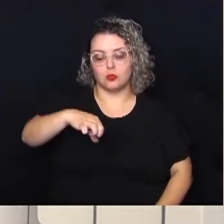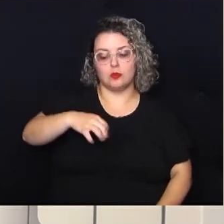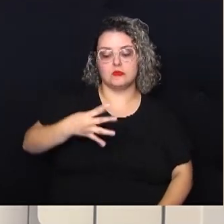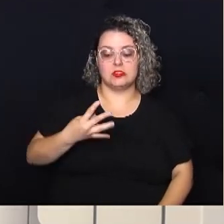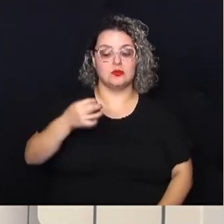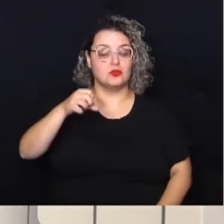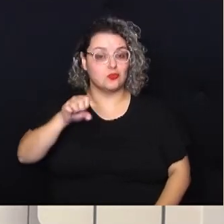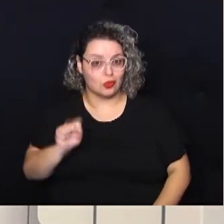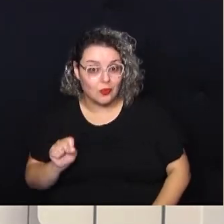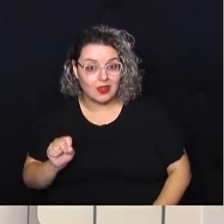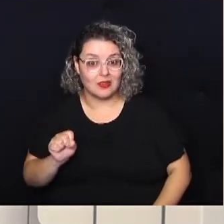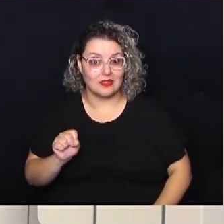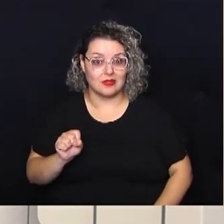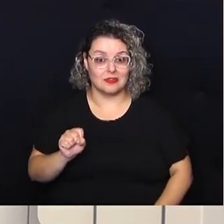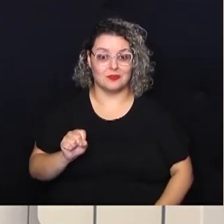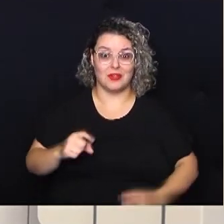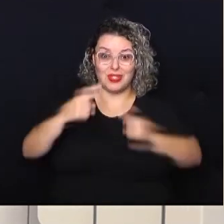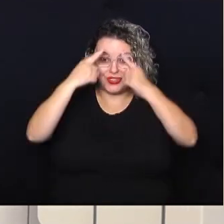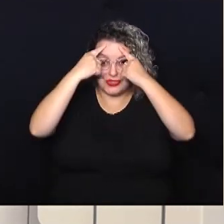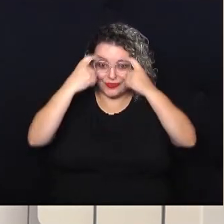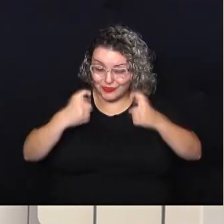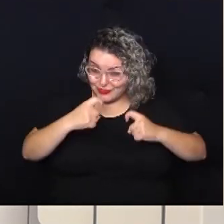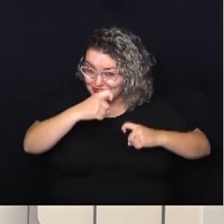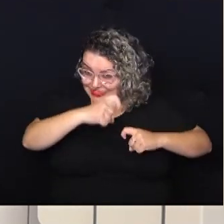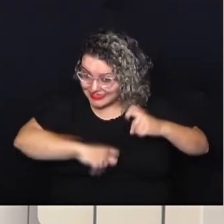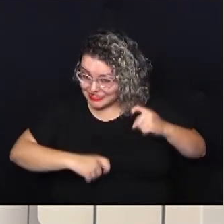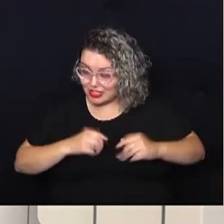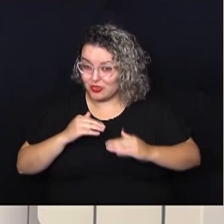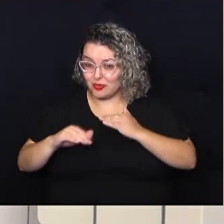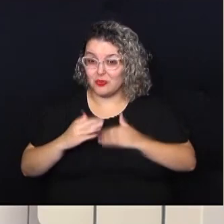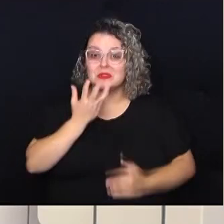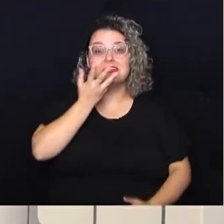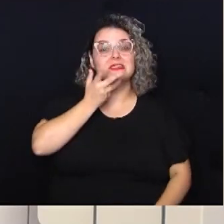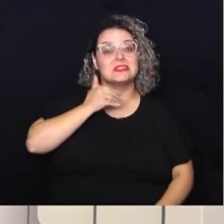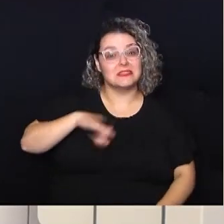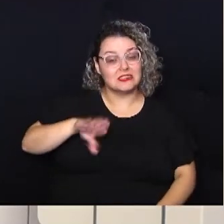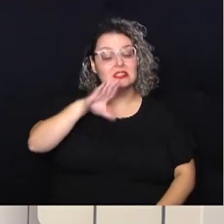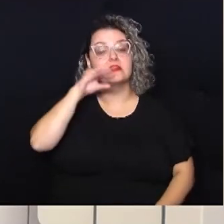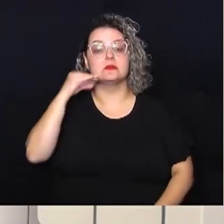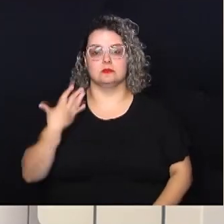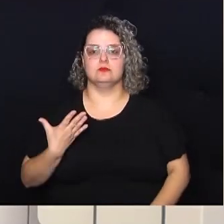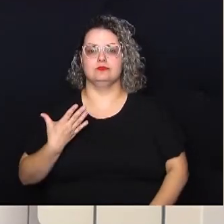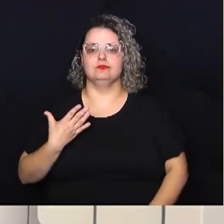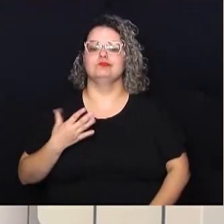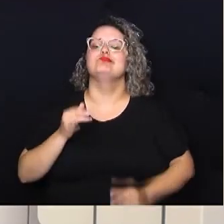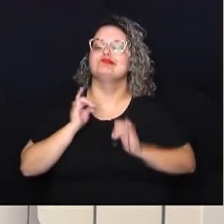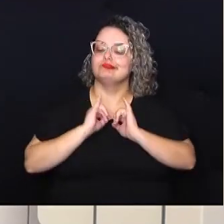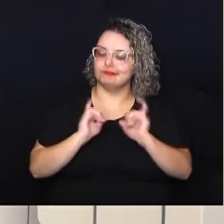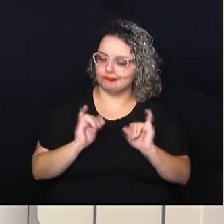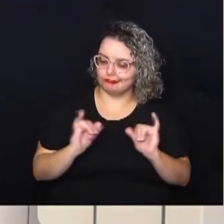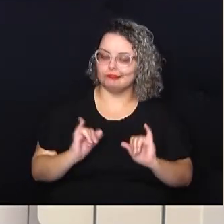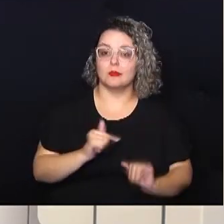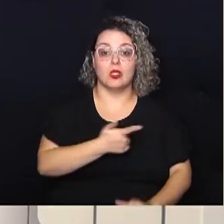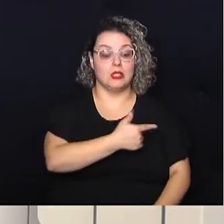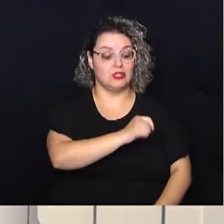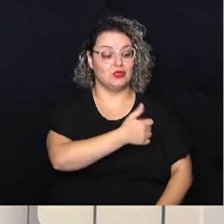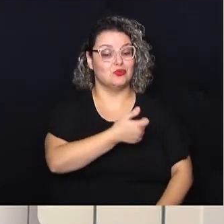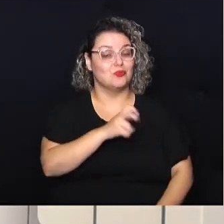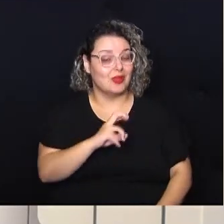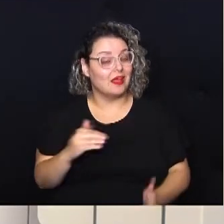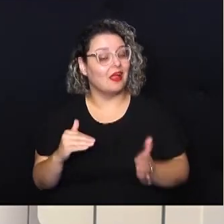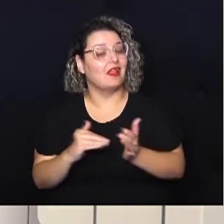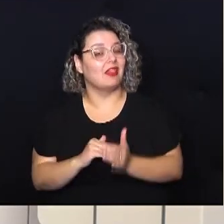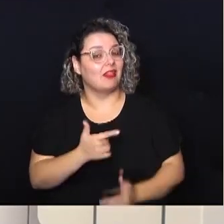202.948 casos de violência sexual contra crianças e adolescentes foram notificados de 2015